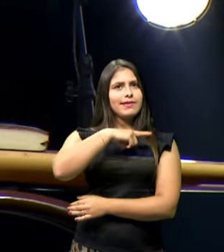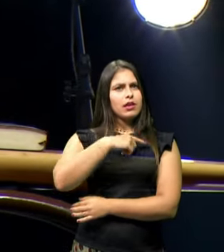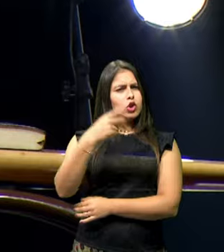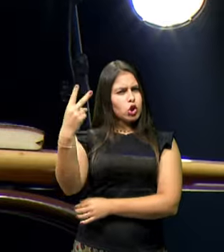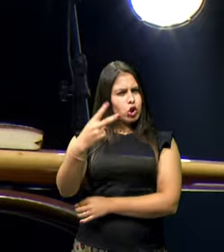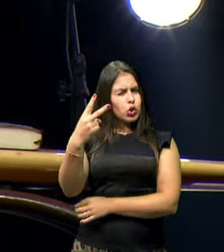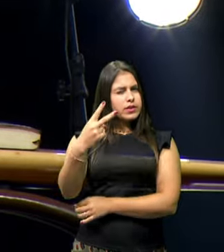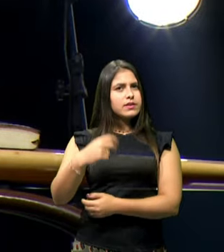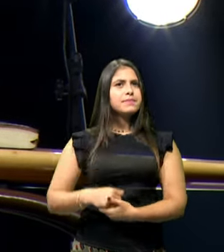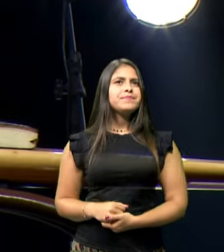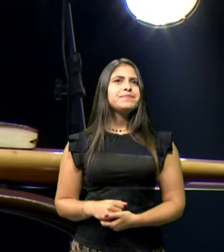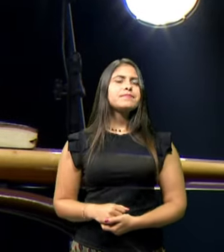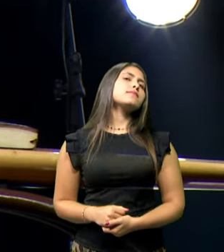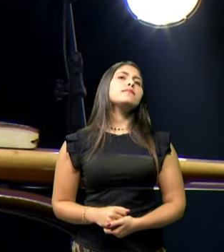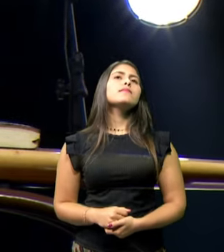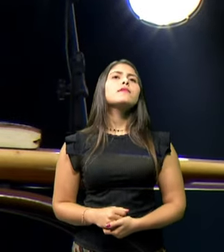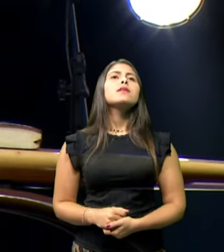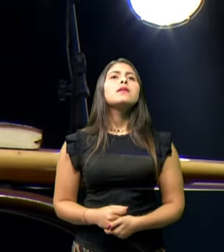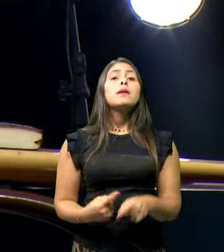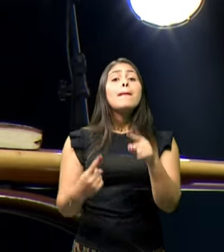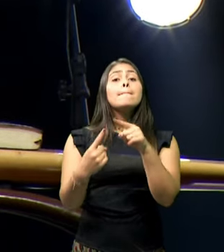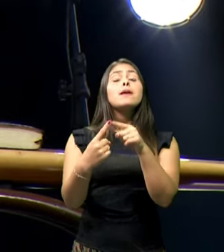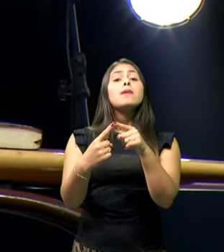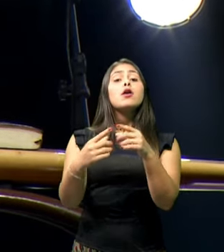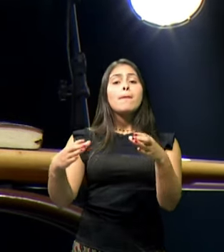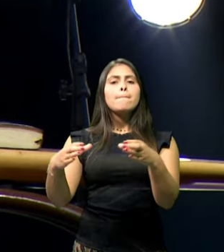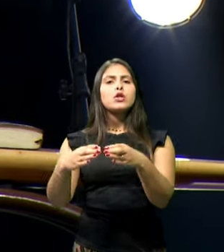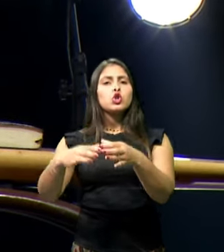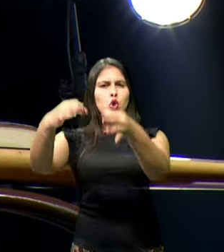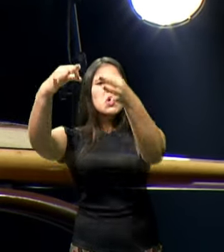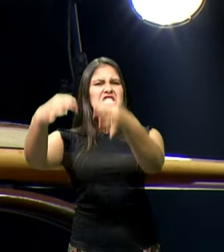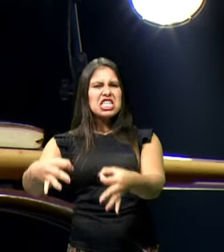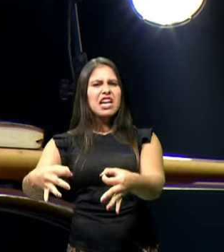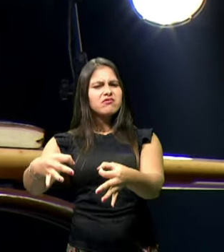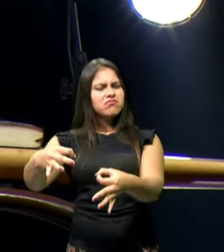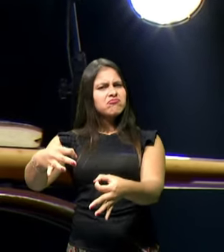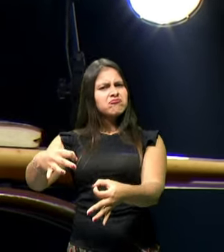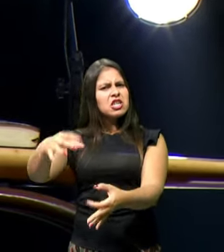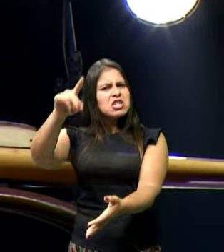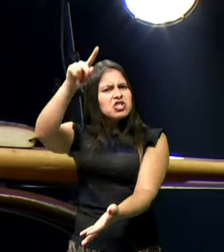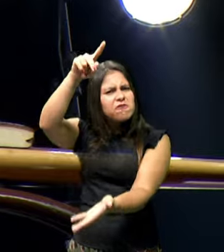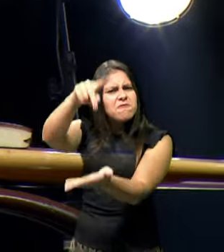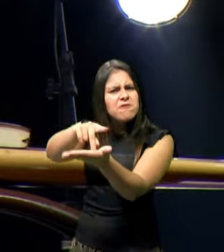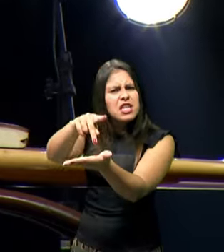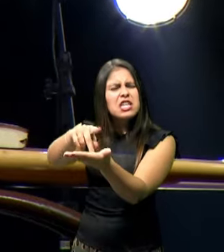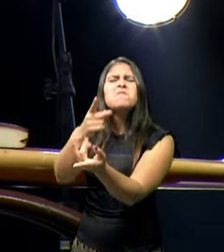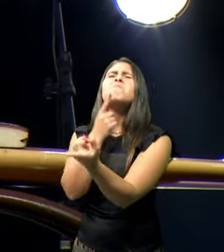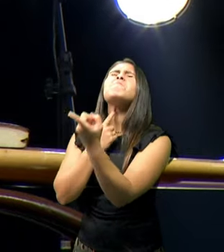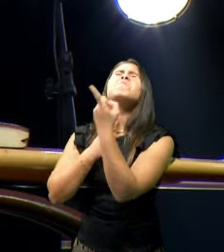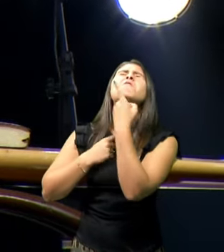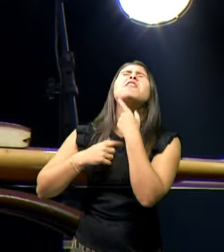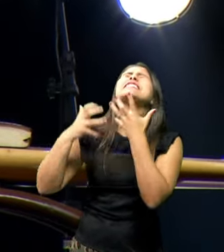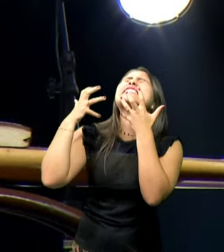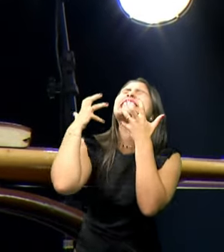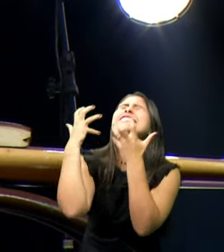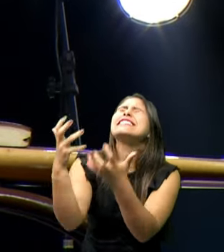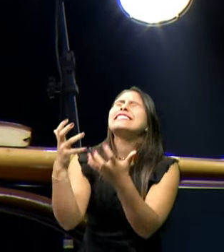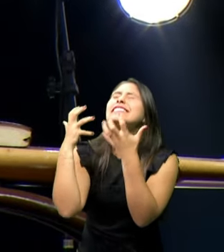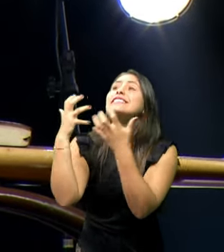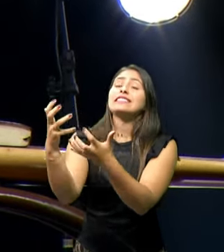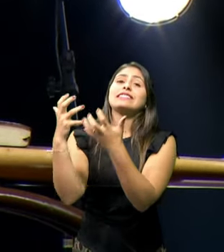Dois. Um, pessoas honestas, sinceras, que têm fome da verdade, querem a